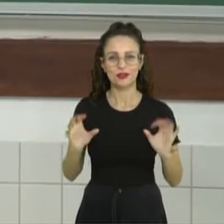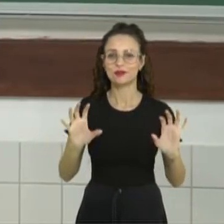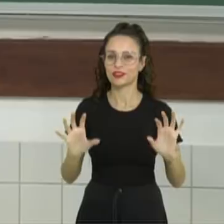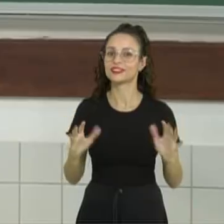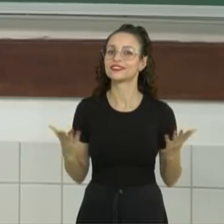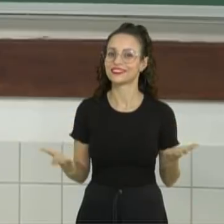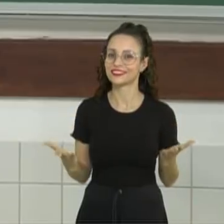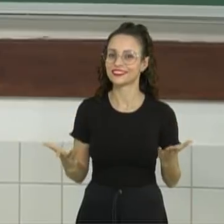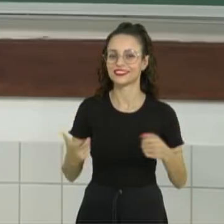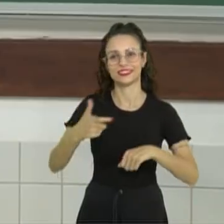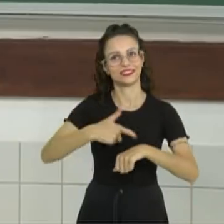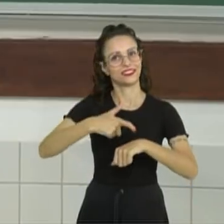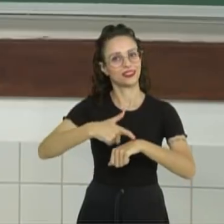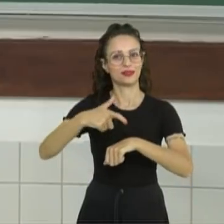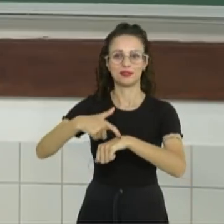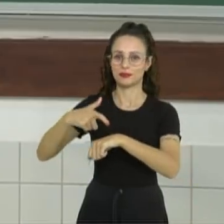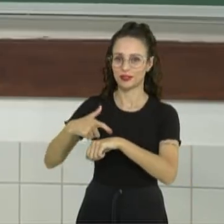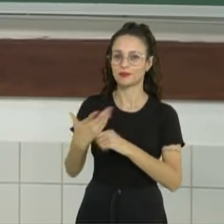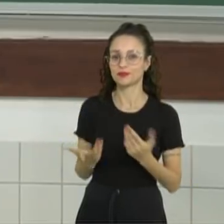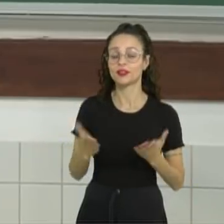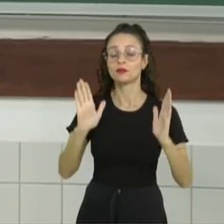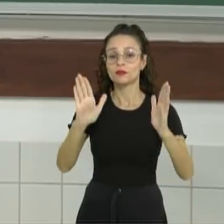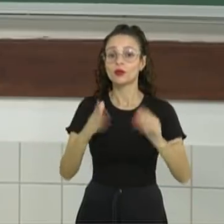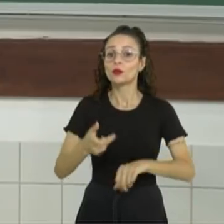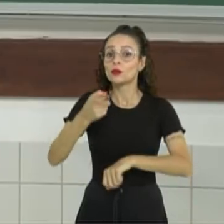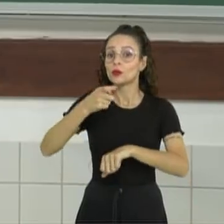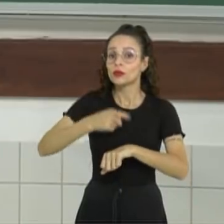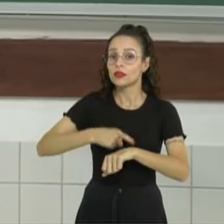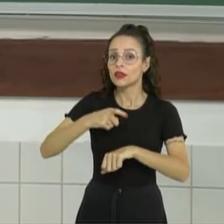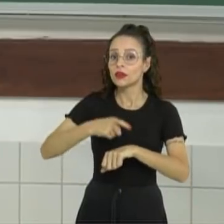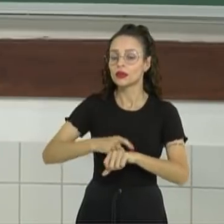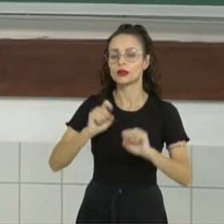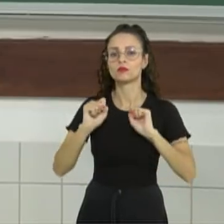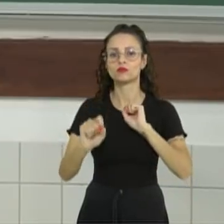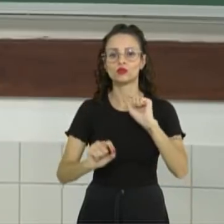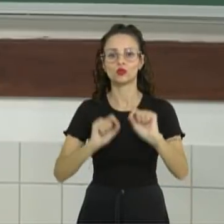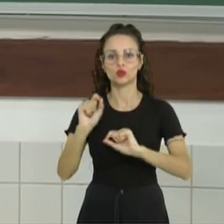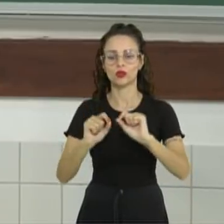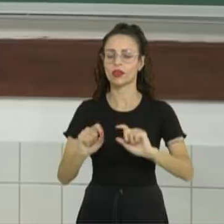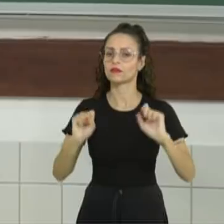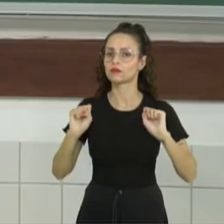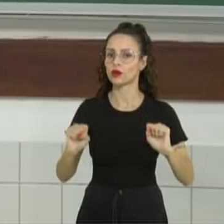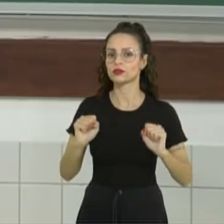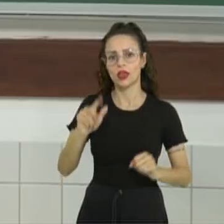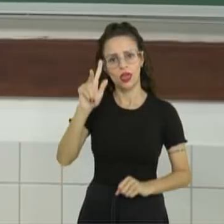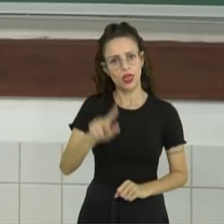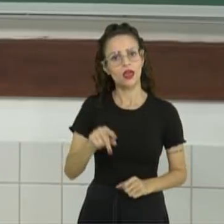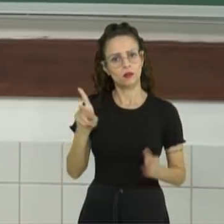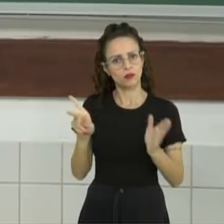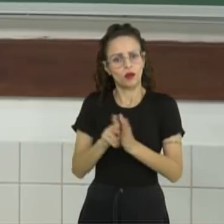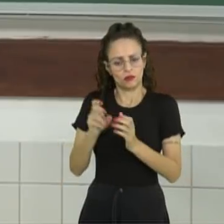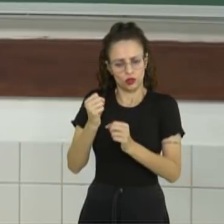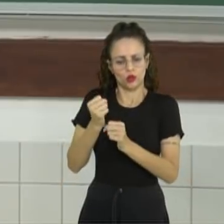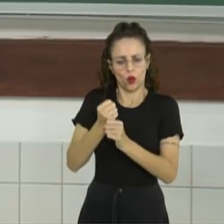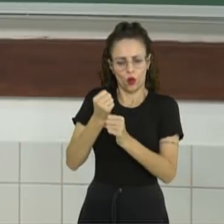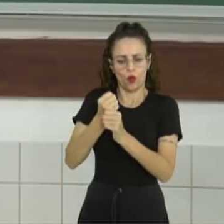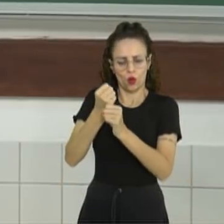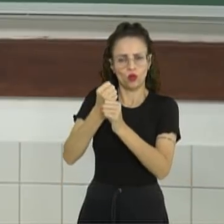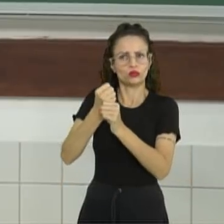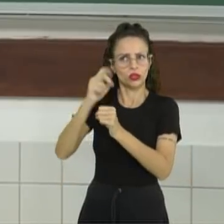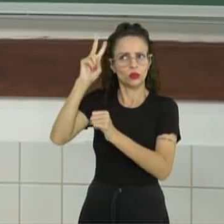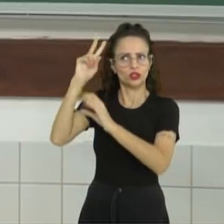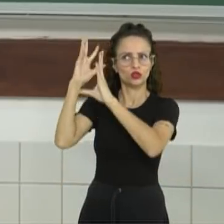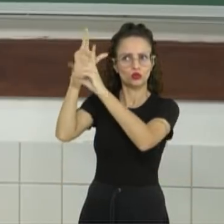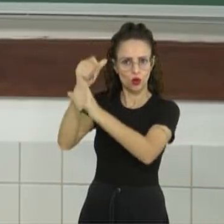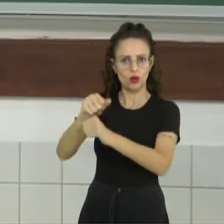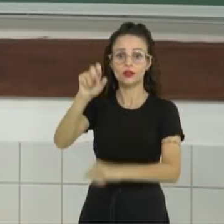fala tempo, tempo, mano, velho. O tempo pode ser imaginado como uma ideia de uma construção histórica, sim. Uma ideia